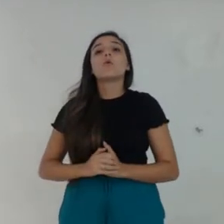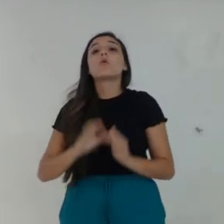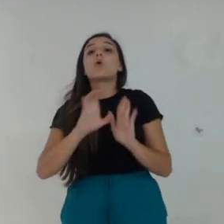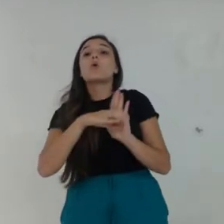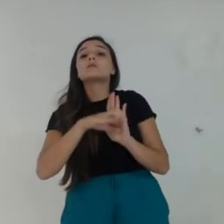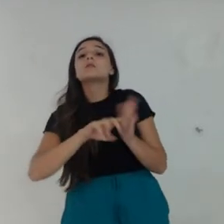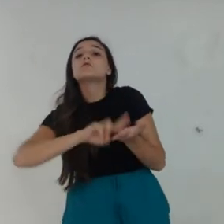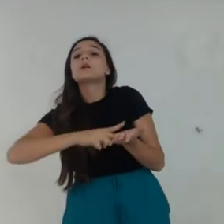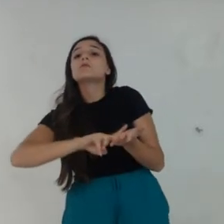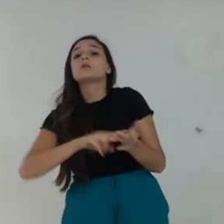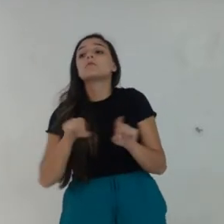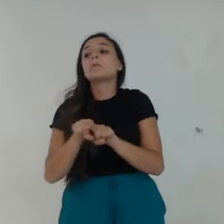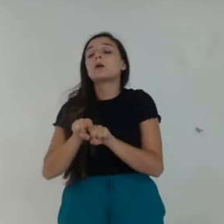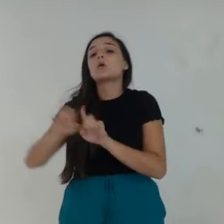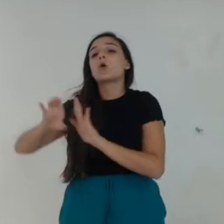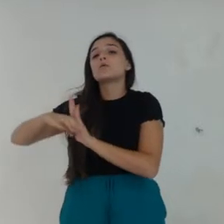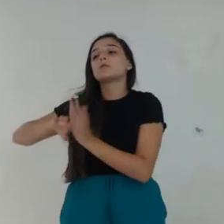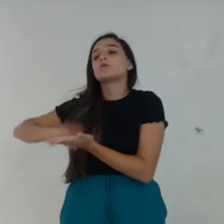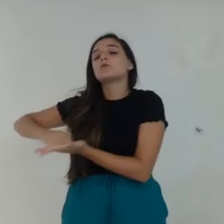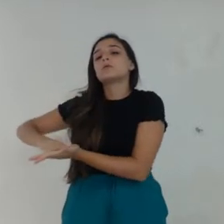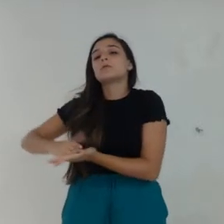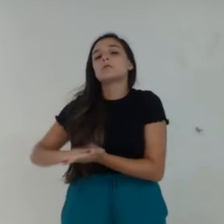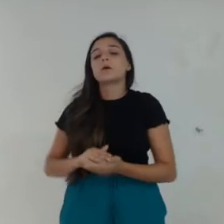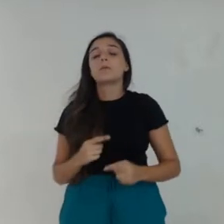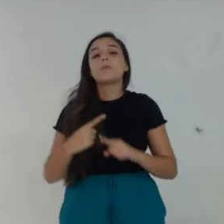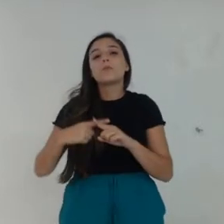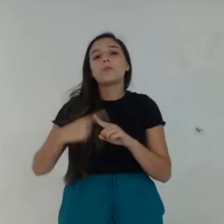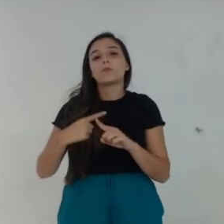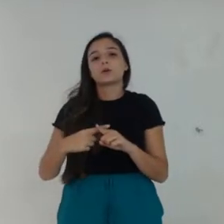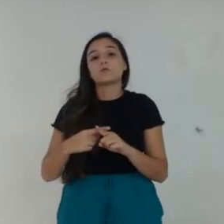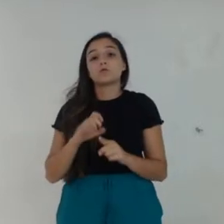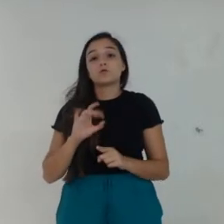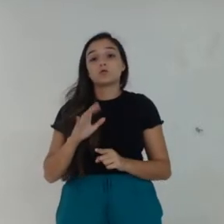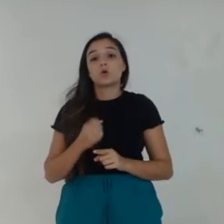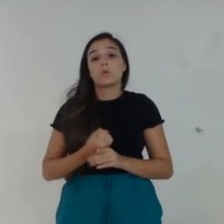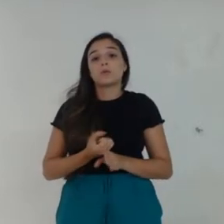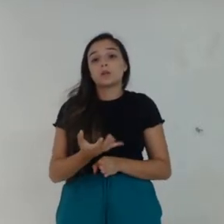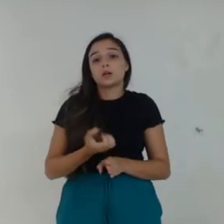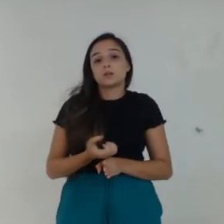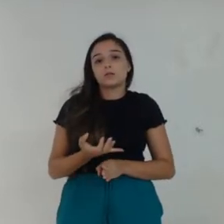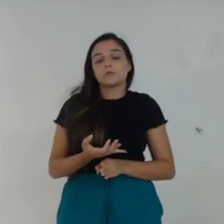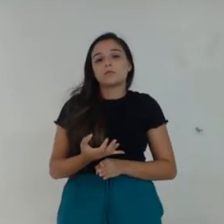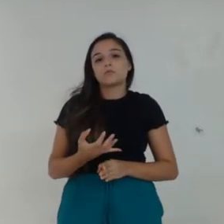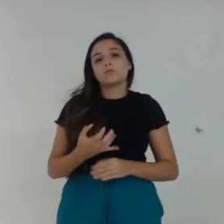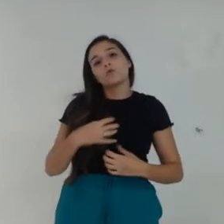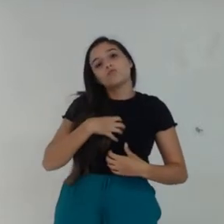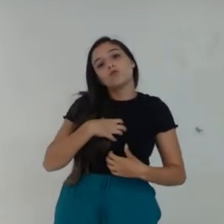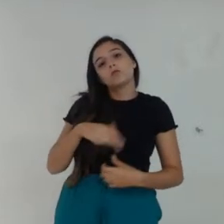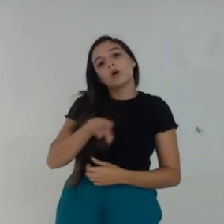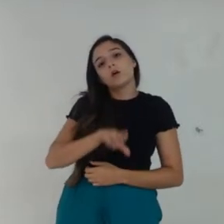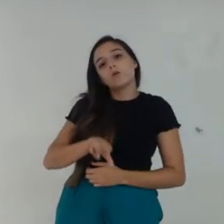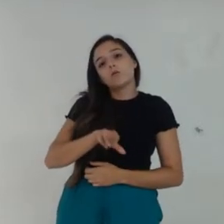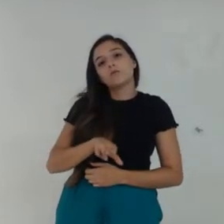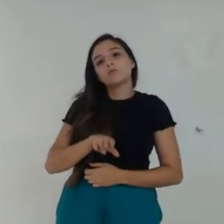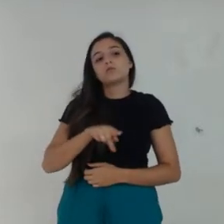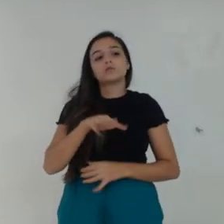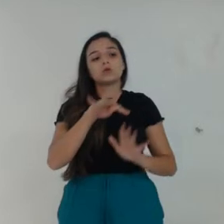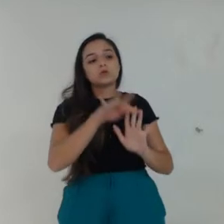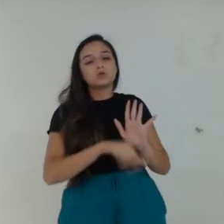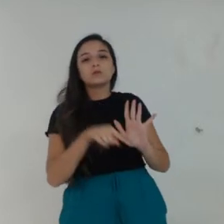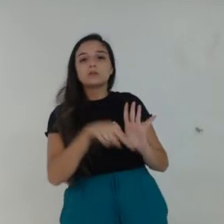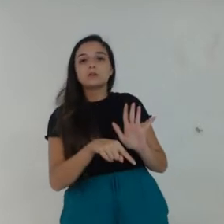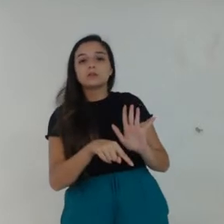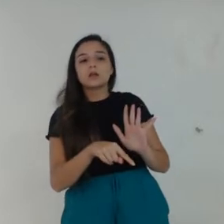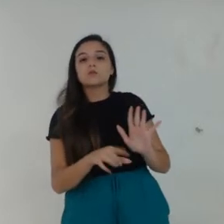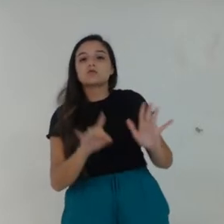e interpretação, visto que apenas a modalidade de uso do texto fonte e do texto alvo não